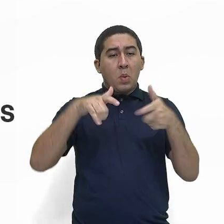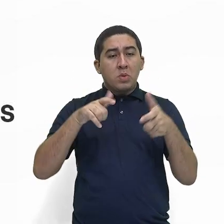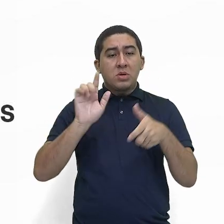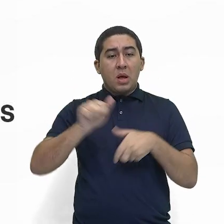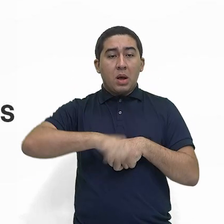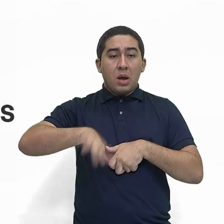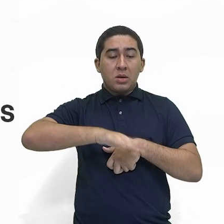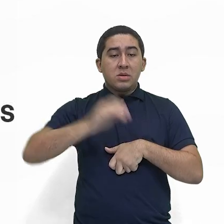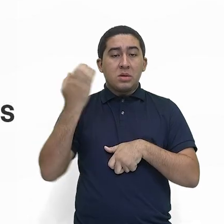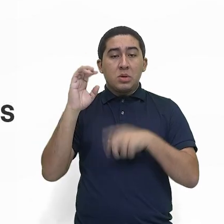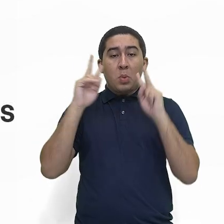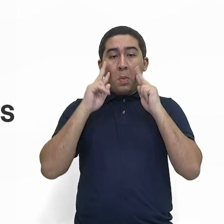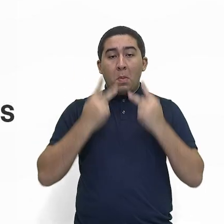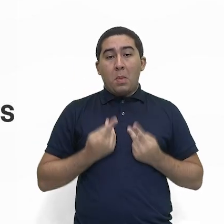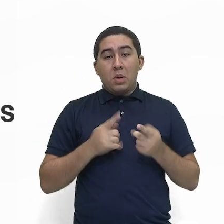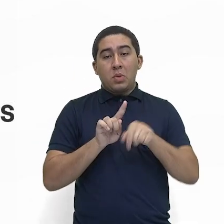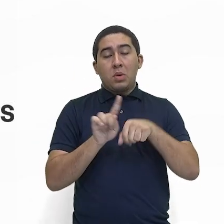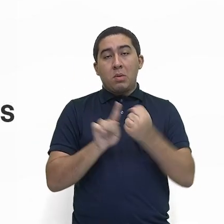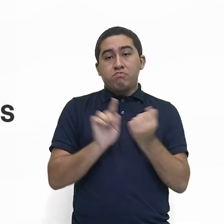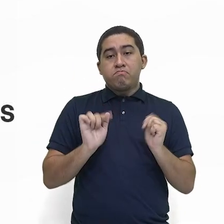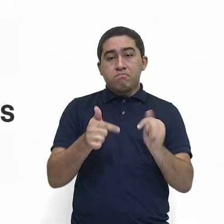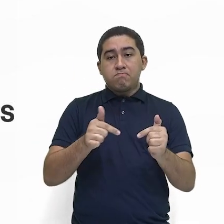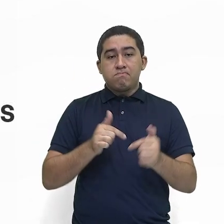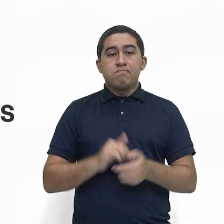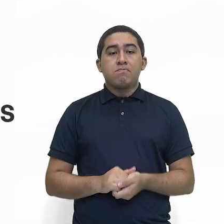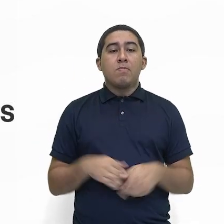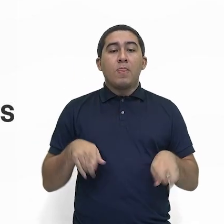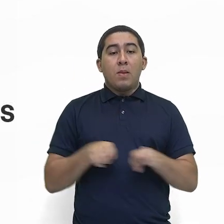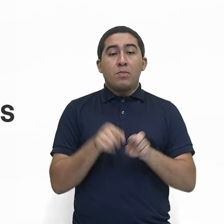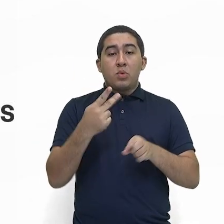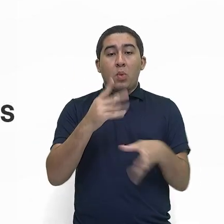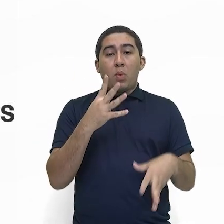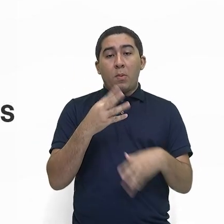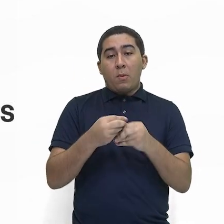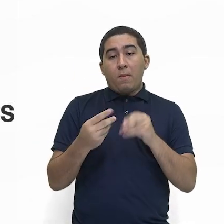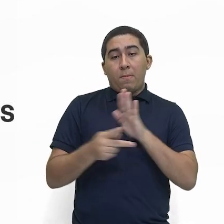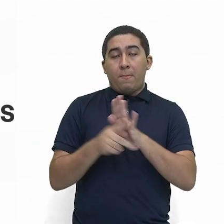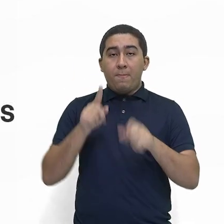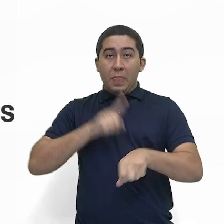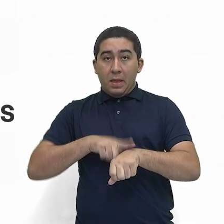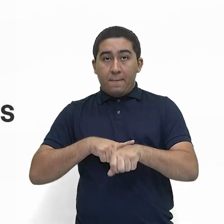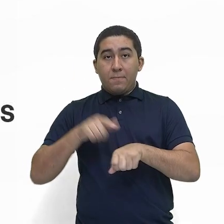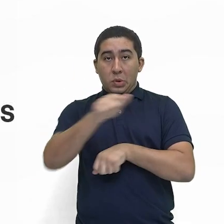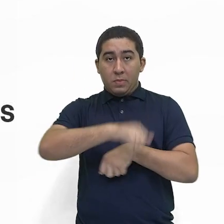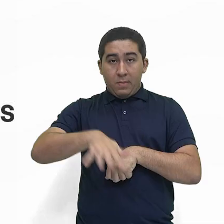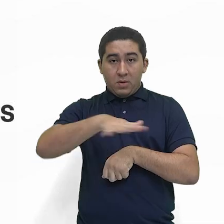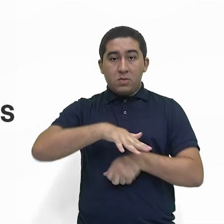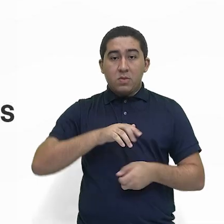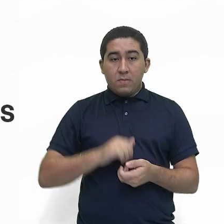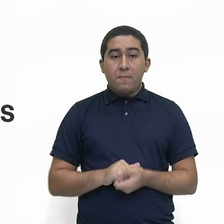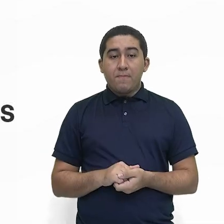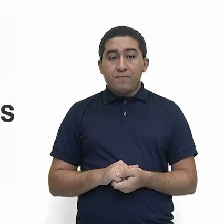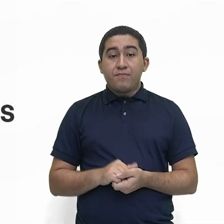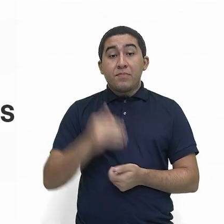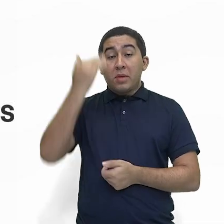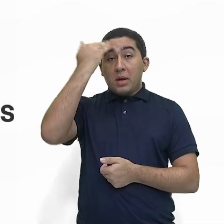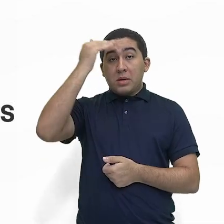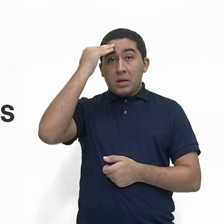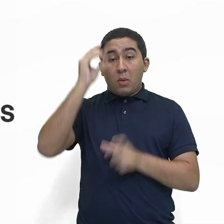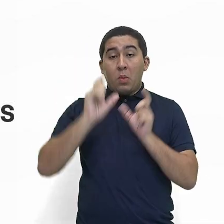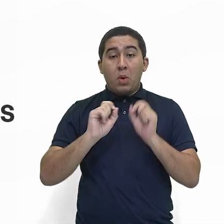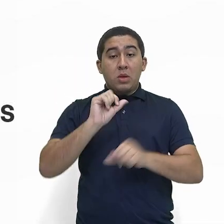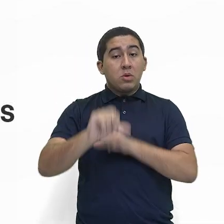das ciências humanas e sociais aplicadas, e suas contribuições no tempo e no espaço, a compreensão